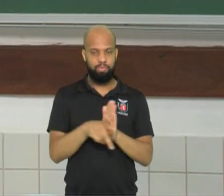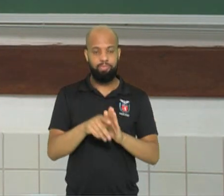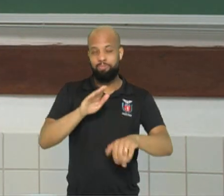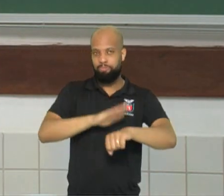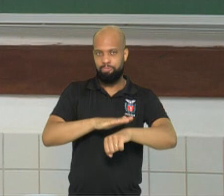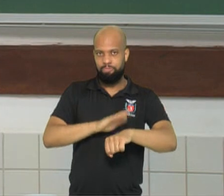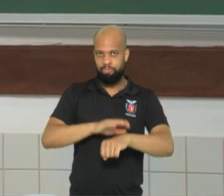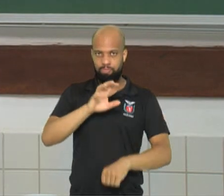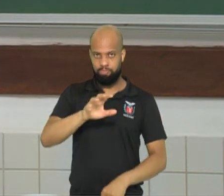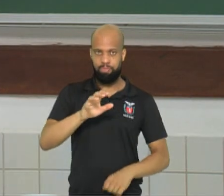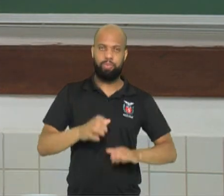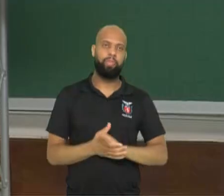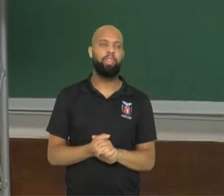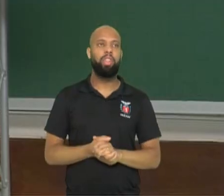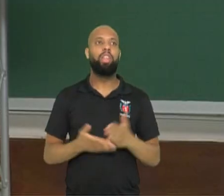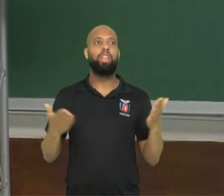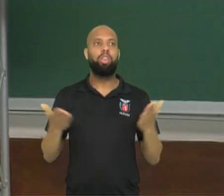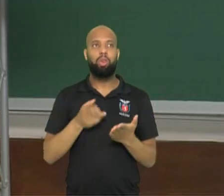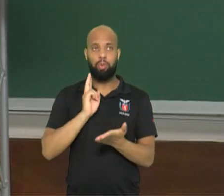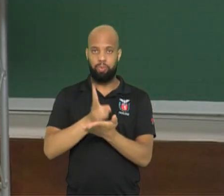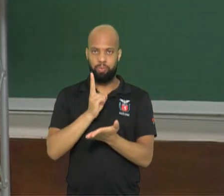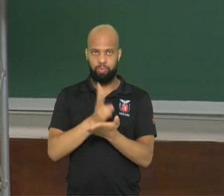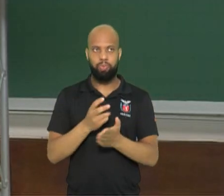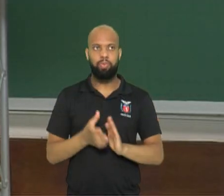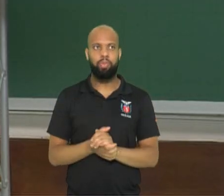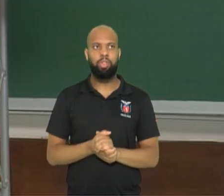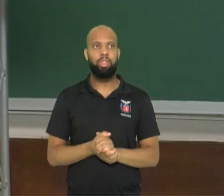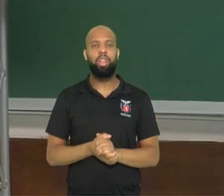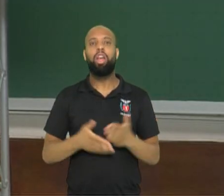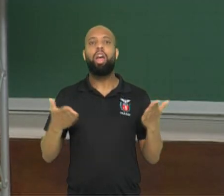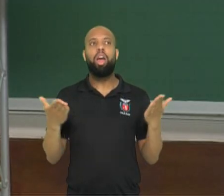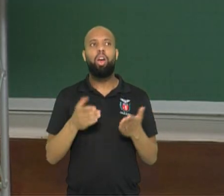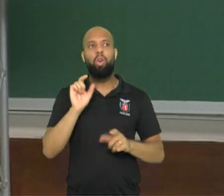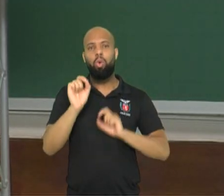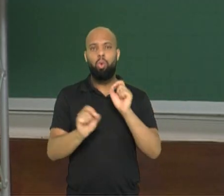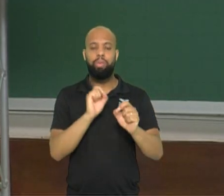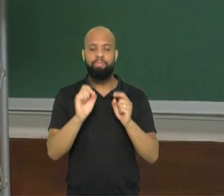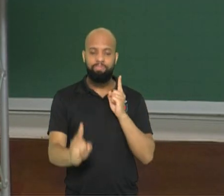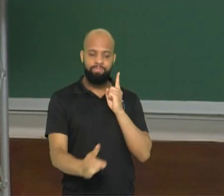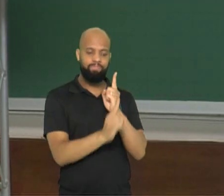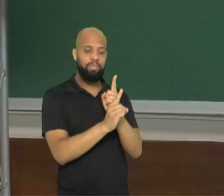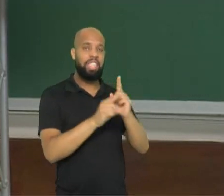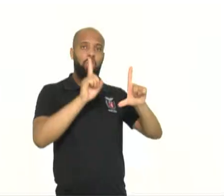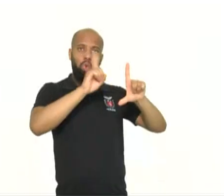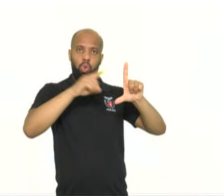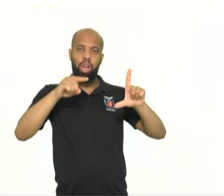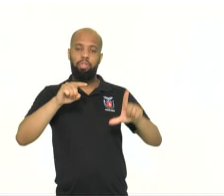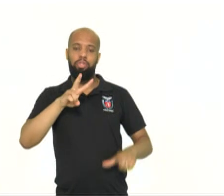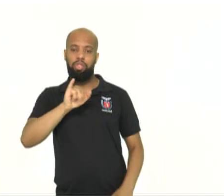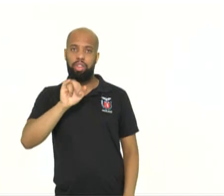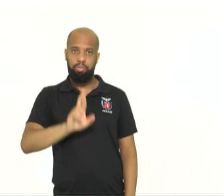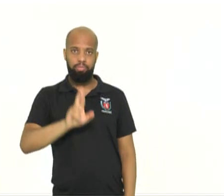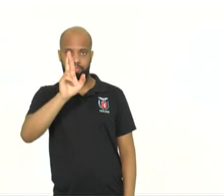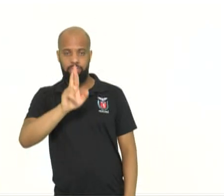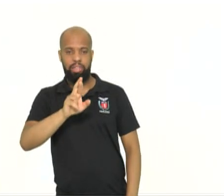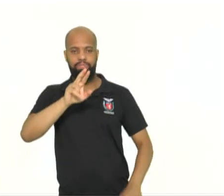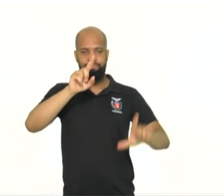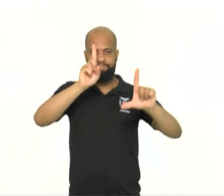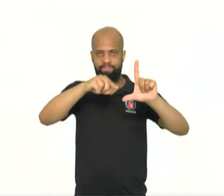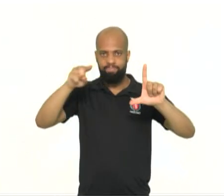baixa. Então lá, continuando aqui. Vamos determinar o gráfico que pode representar essa